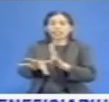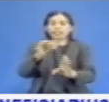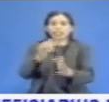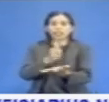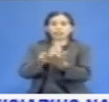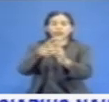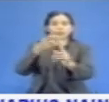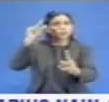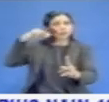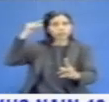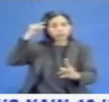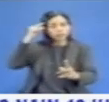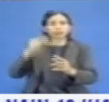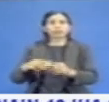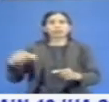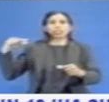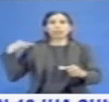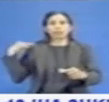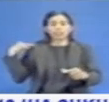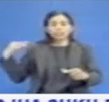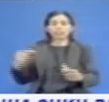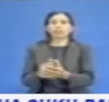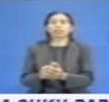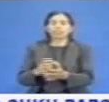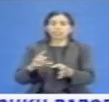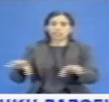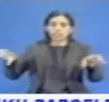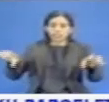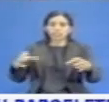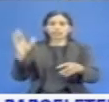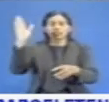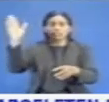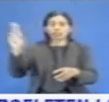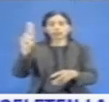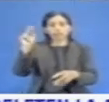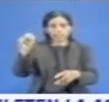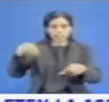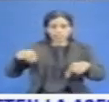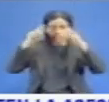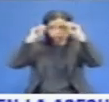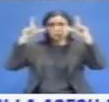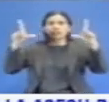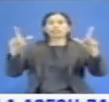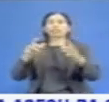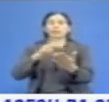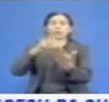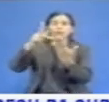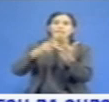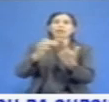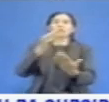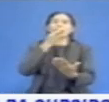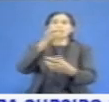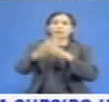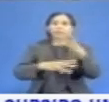governo no mos gabinete coordenador residente Nações Unidas e a Timor-Leste. Programa Ayang Mundial